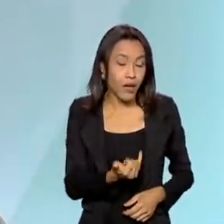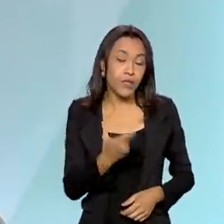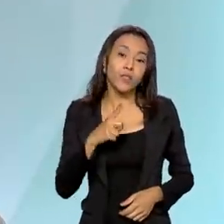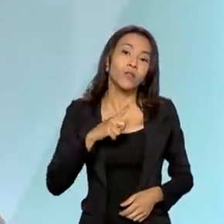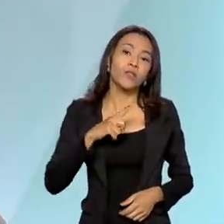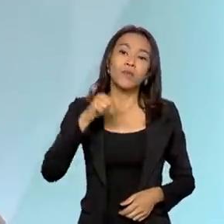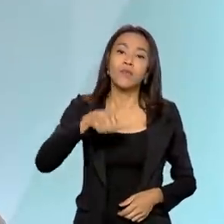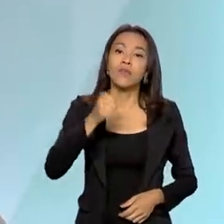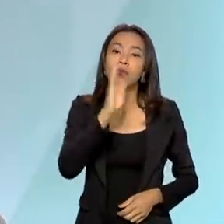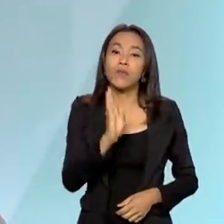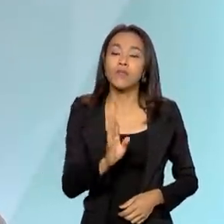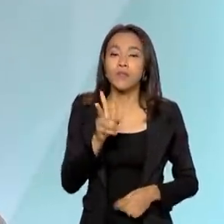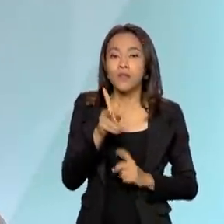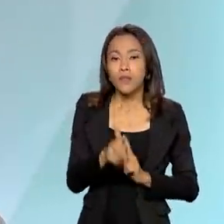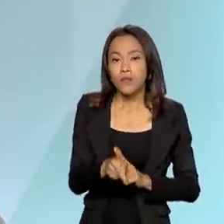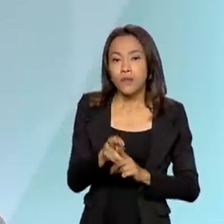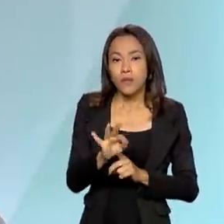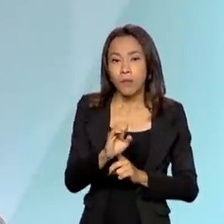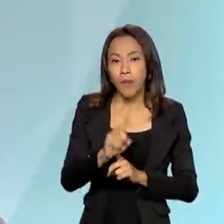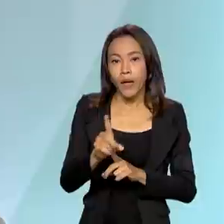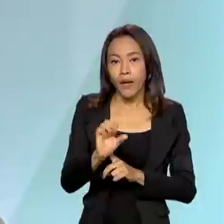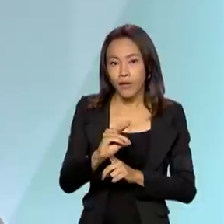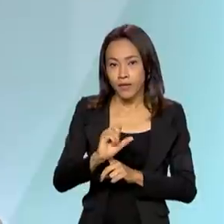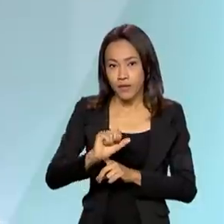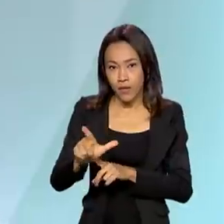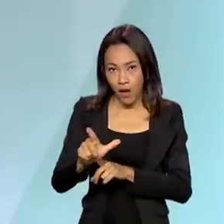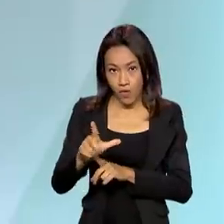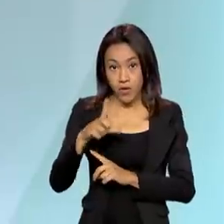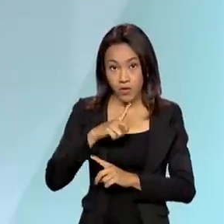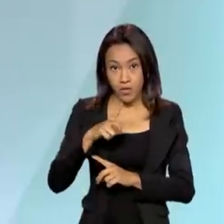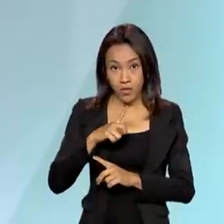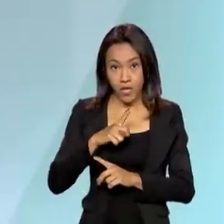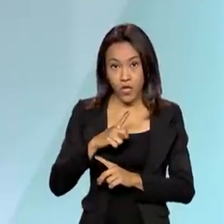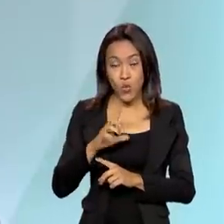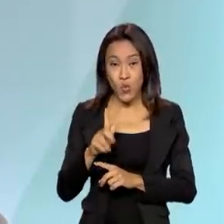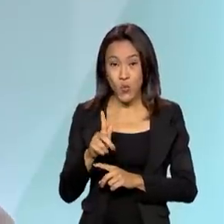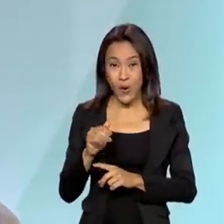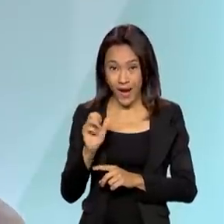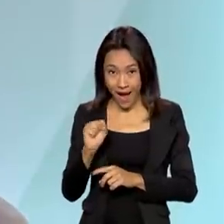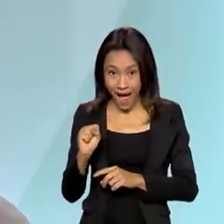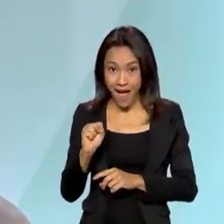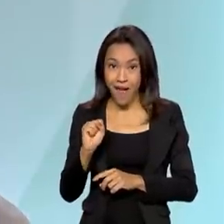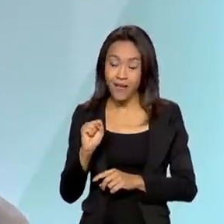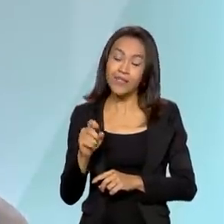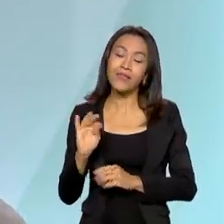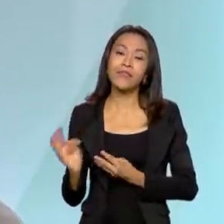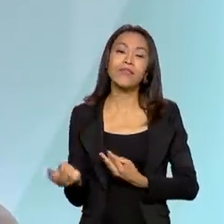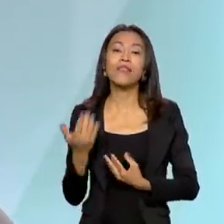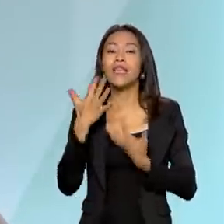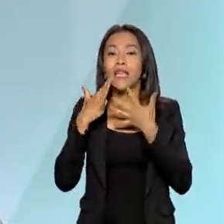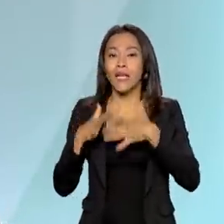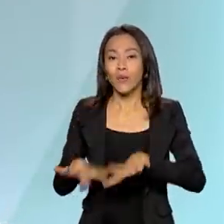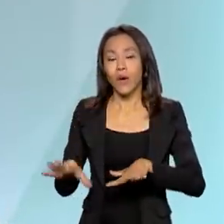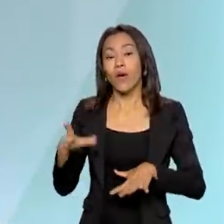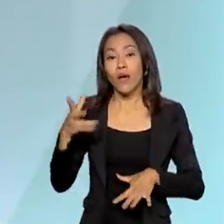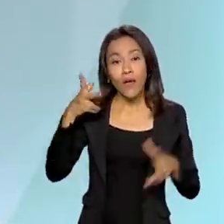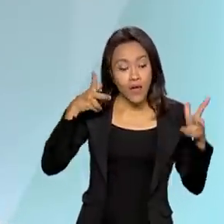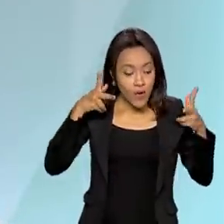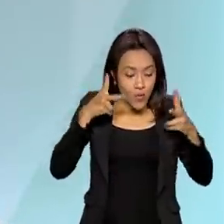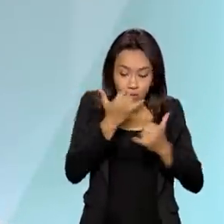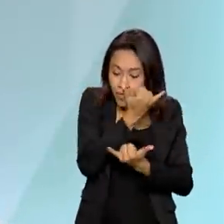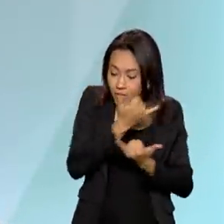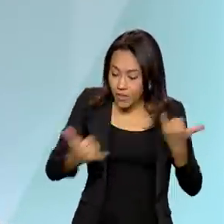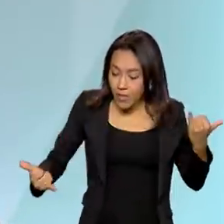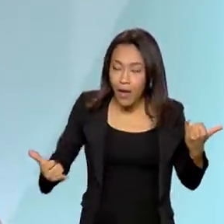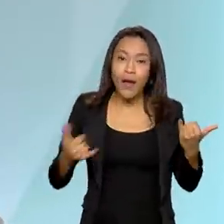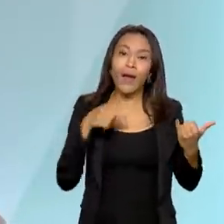-sal aqui no Brasil que gera um gás natural equivalente ao pré-sal verde que nós temos no tratamento de resíduos.